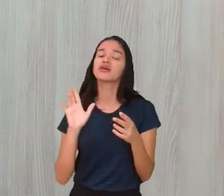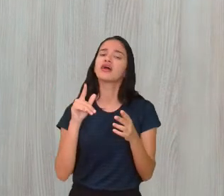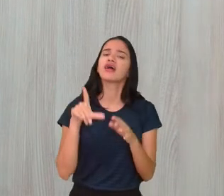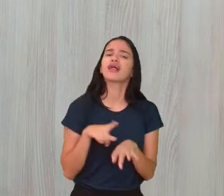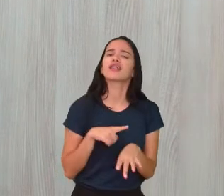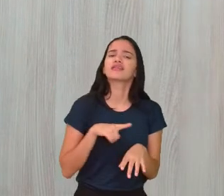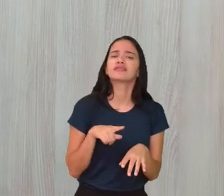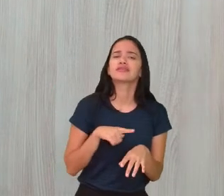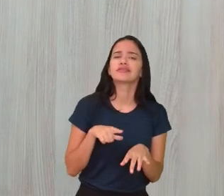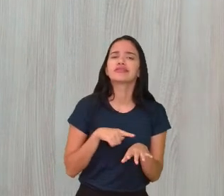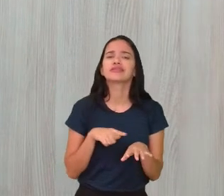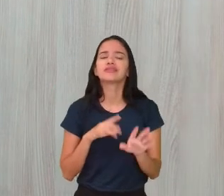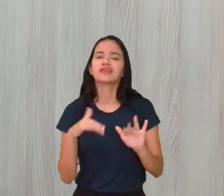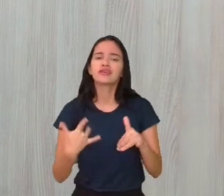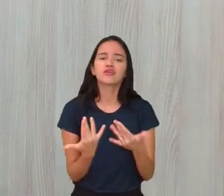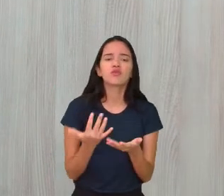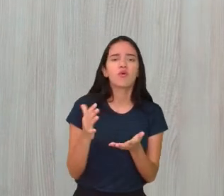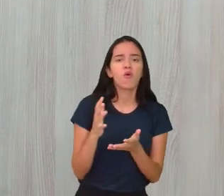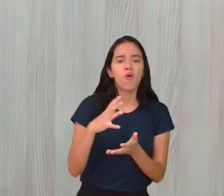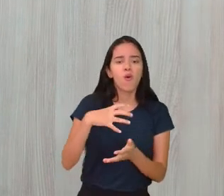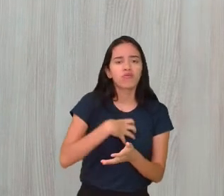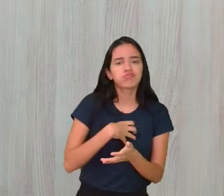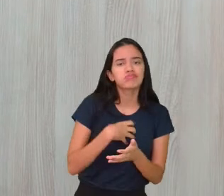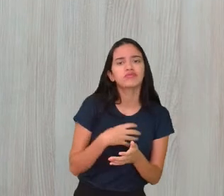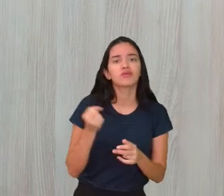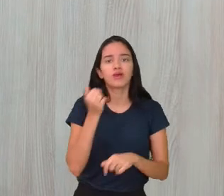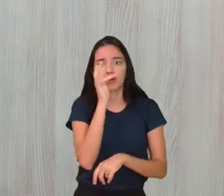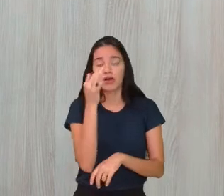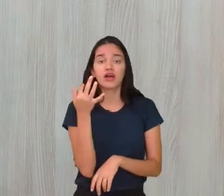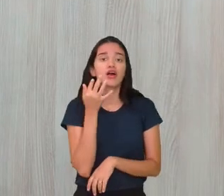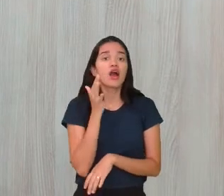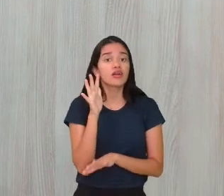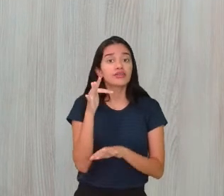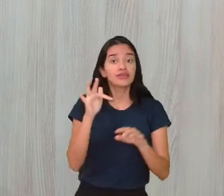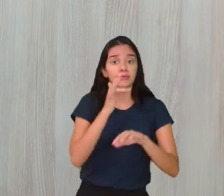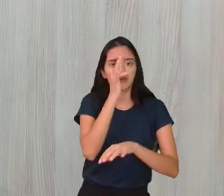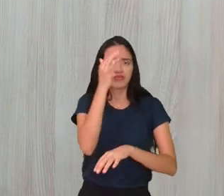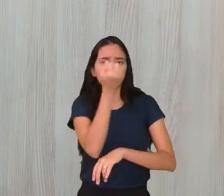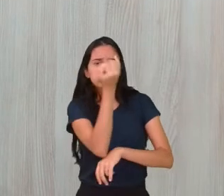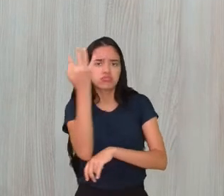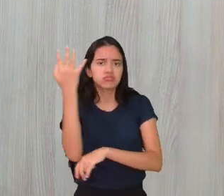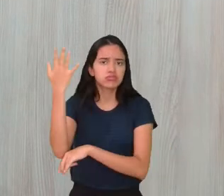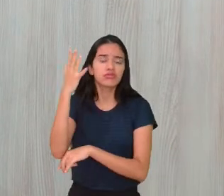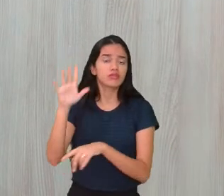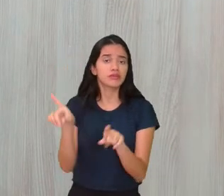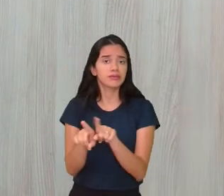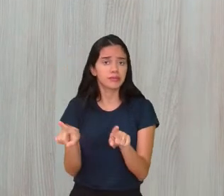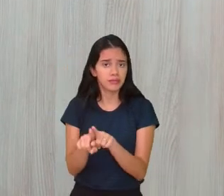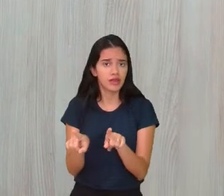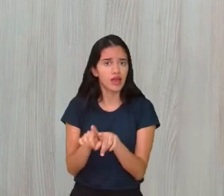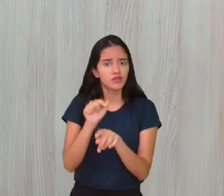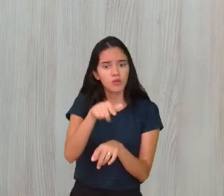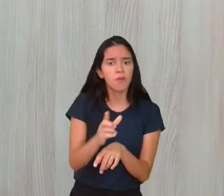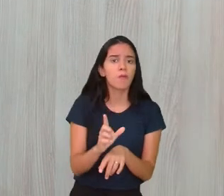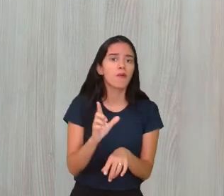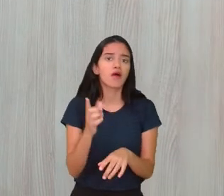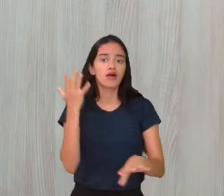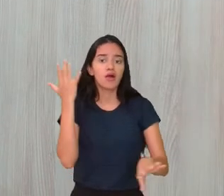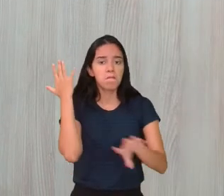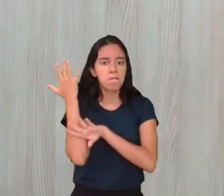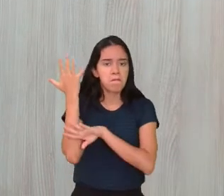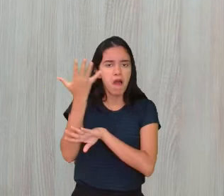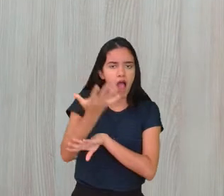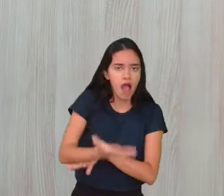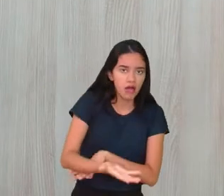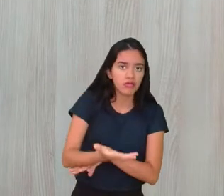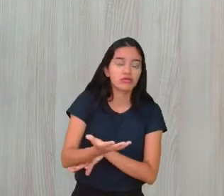existe toda uma fauna, toda uma flora, não é, toda a questão climática que envolve essa vegetação. Na hora que você derruba,